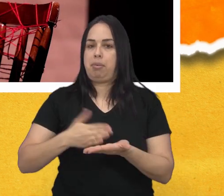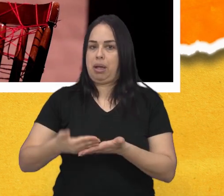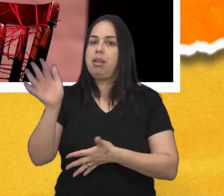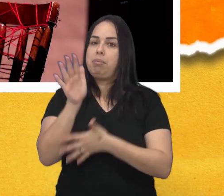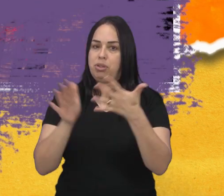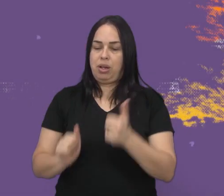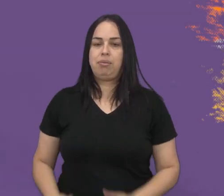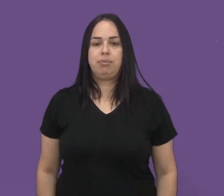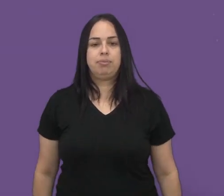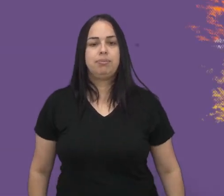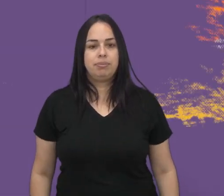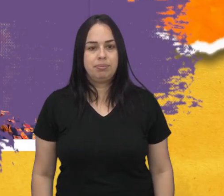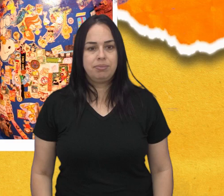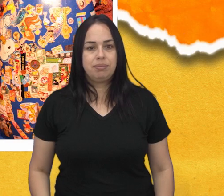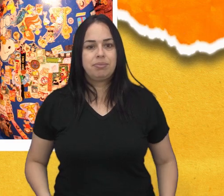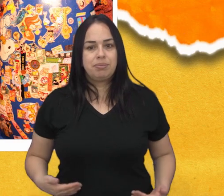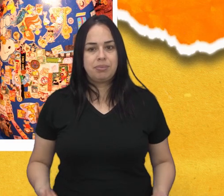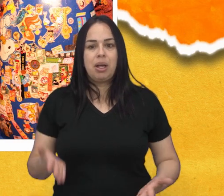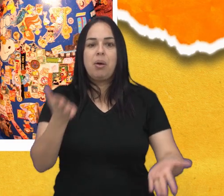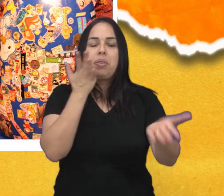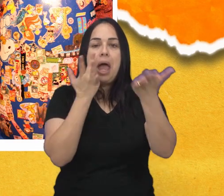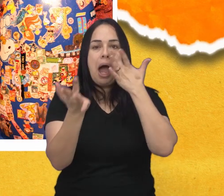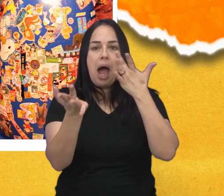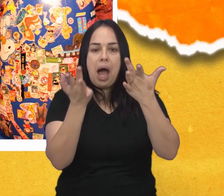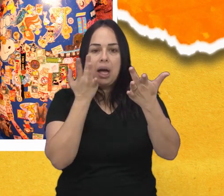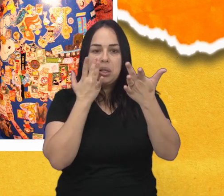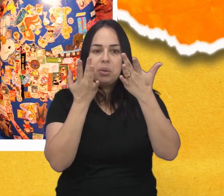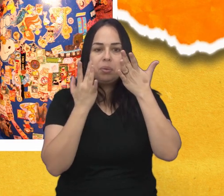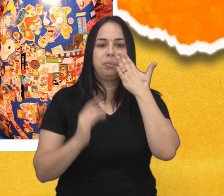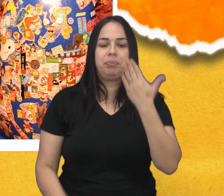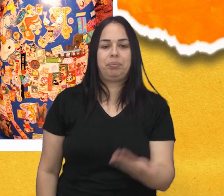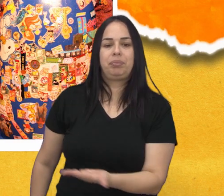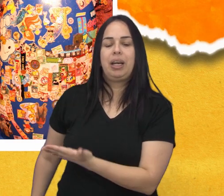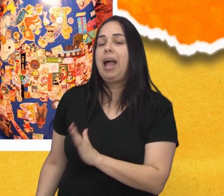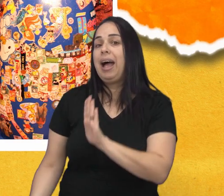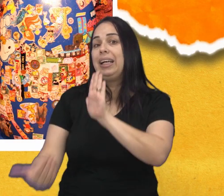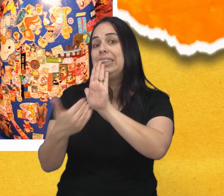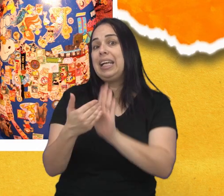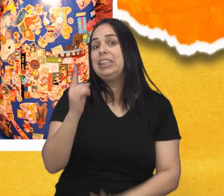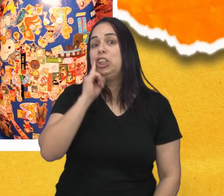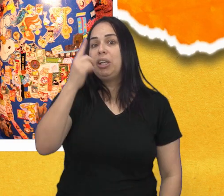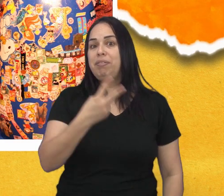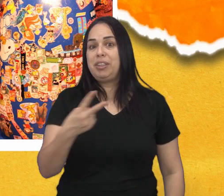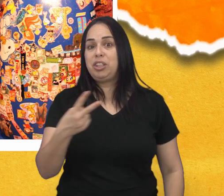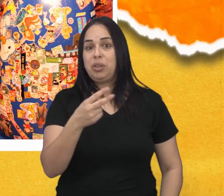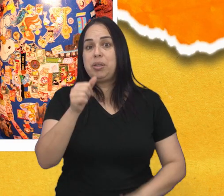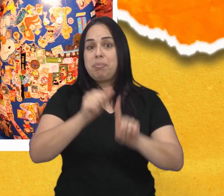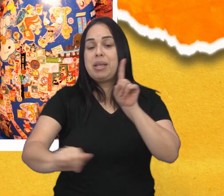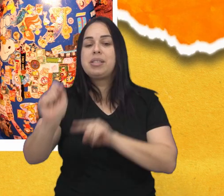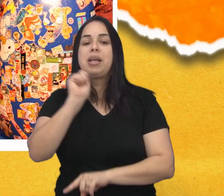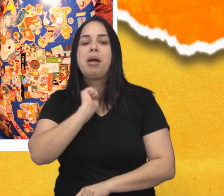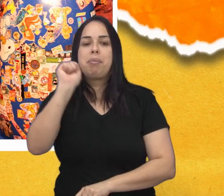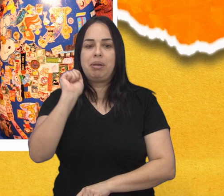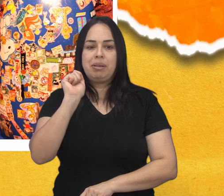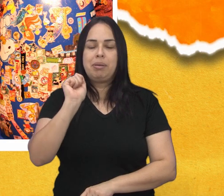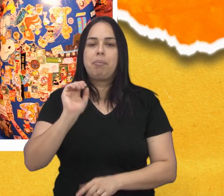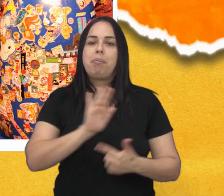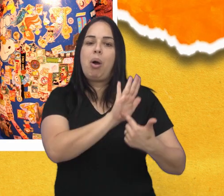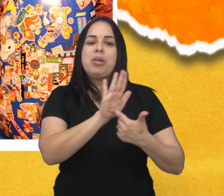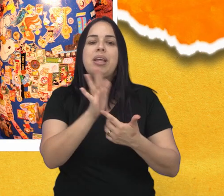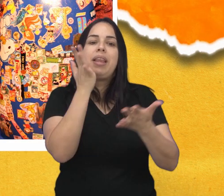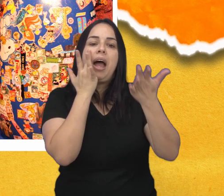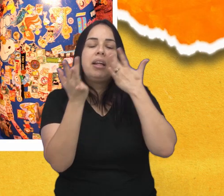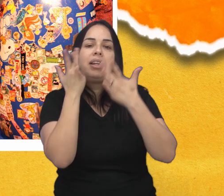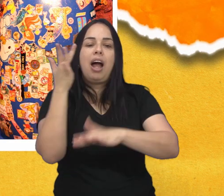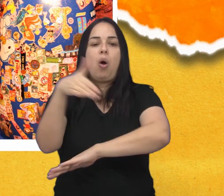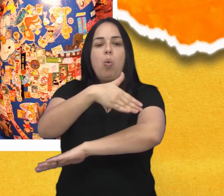intérprete de Libras. O Teatro Marcelo Deni recebe até o dia 22 de abril a 11ª Mostra Teatro da Rua